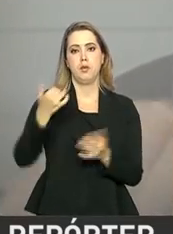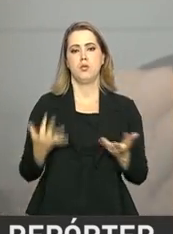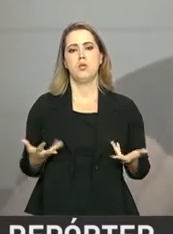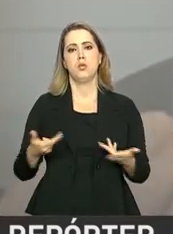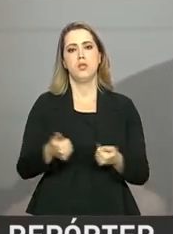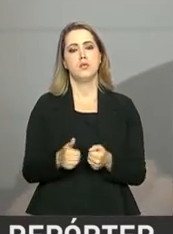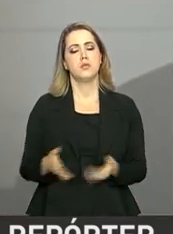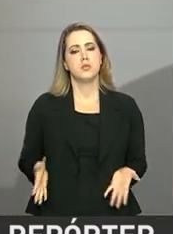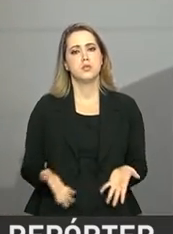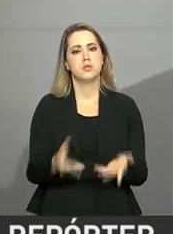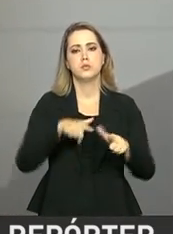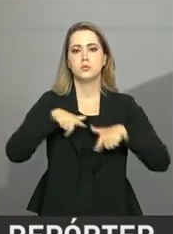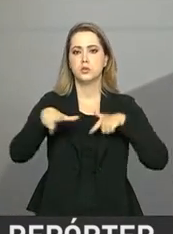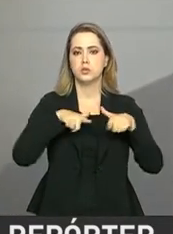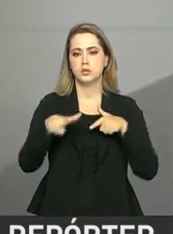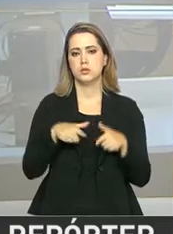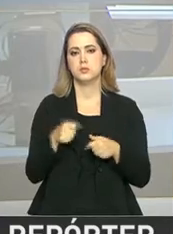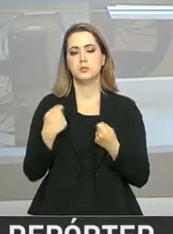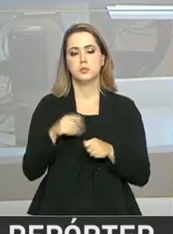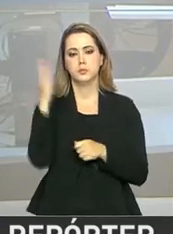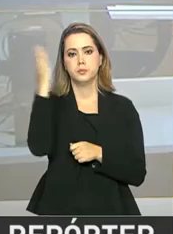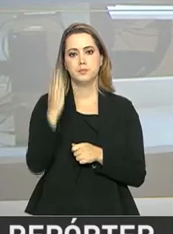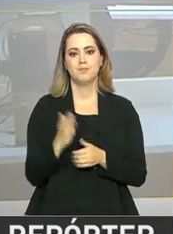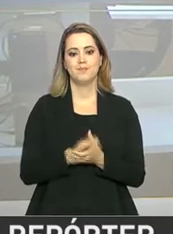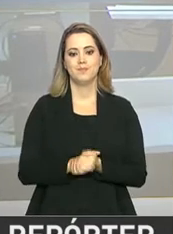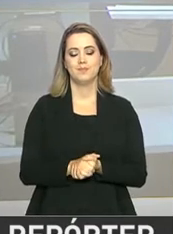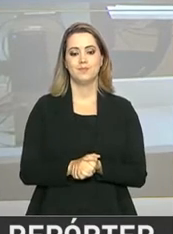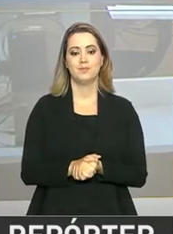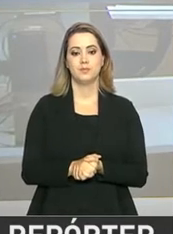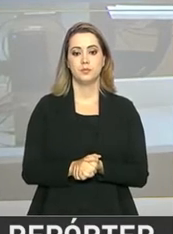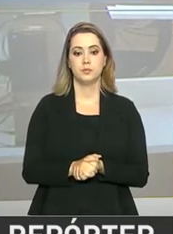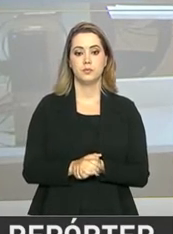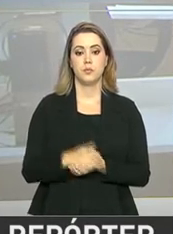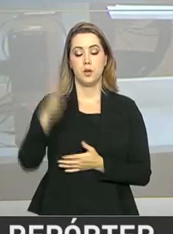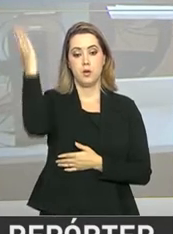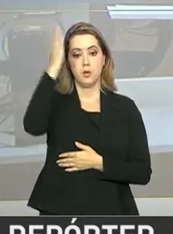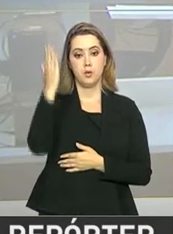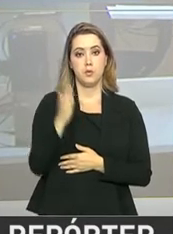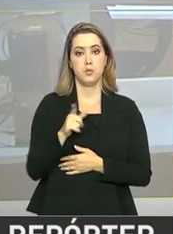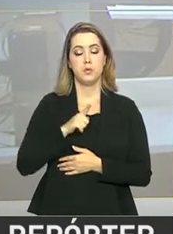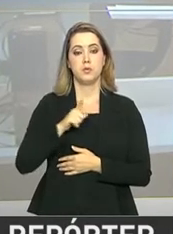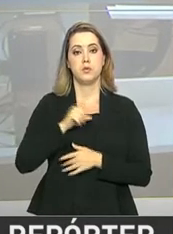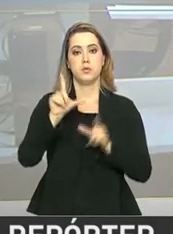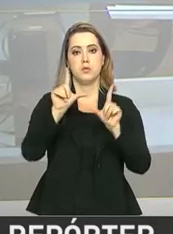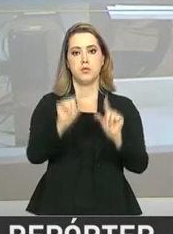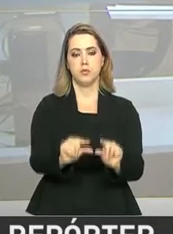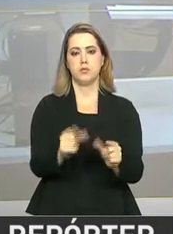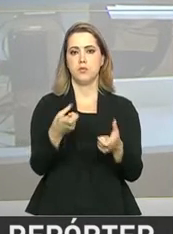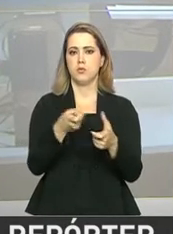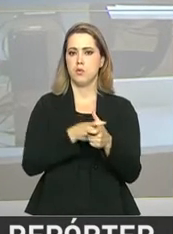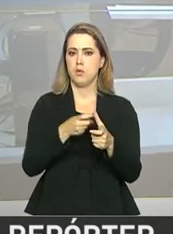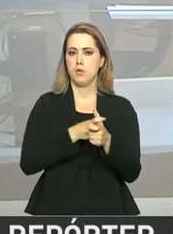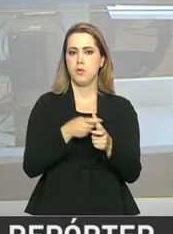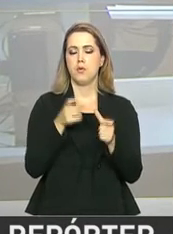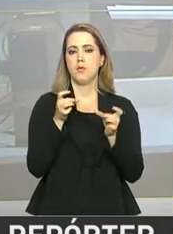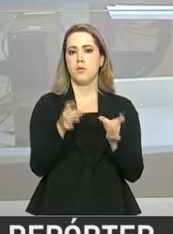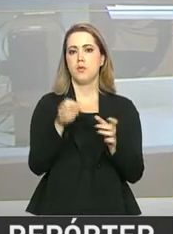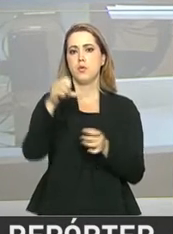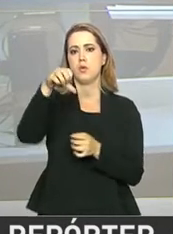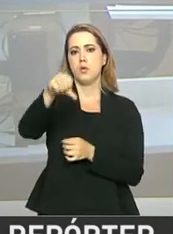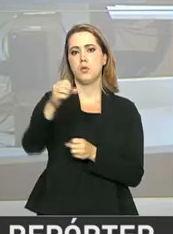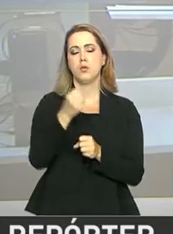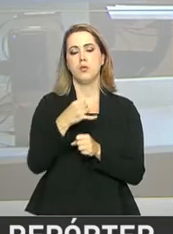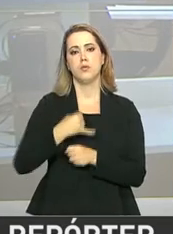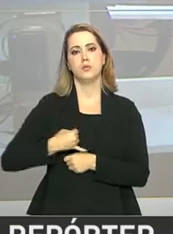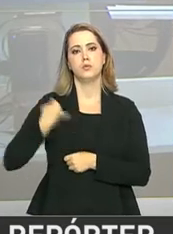mais empregos, que é o que o Brasil mais precisa. E o Brasil teve o menor déficit no setor externo dos últimos 9 anos. O valor